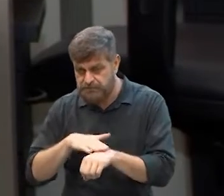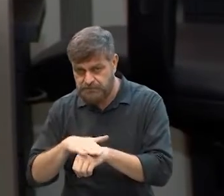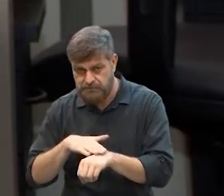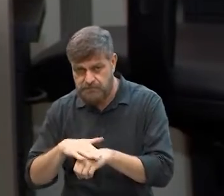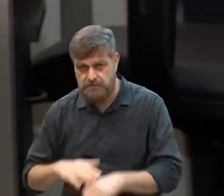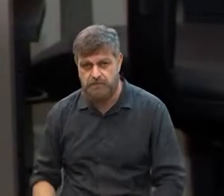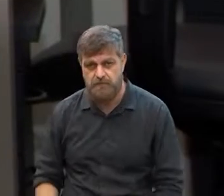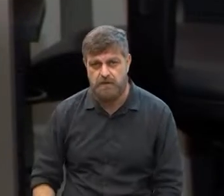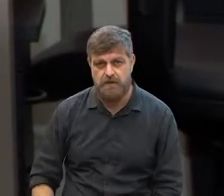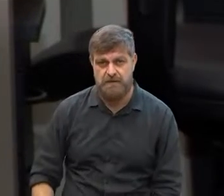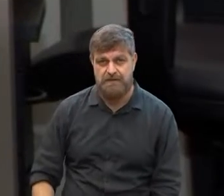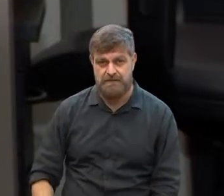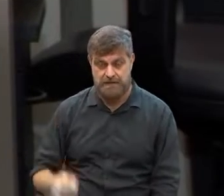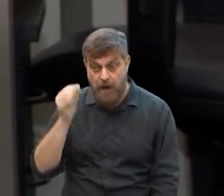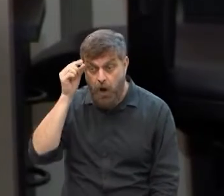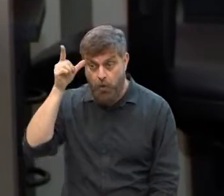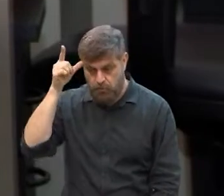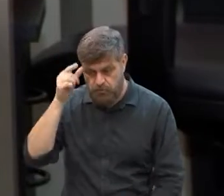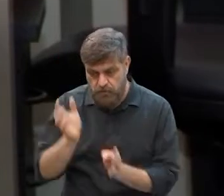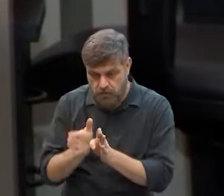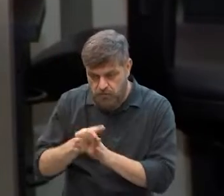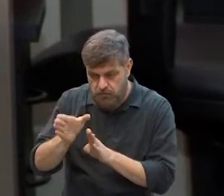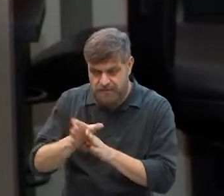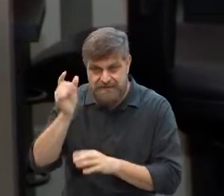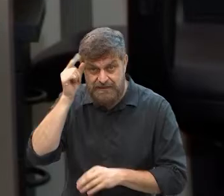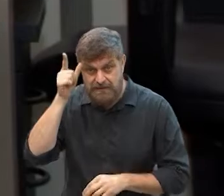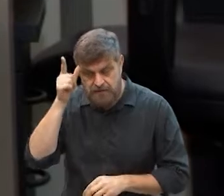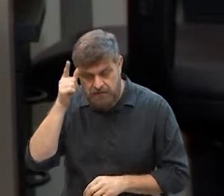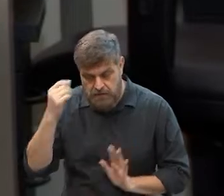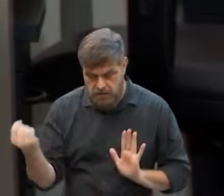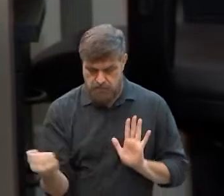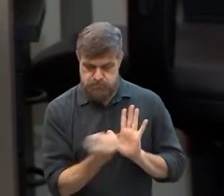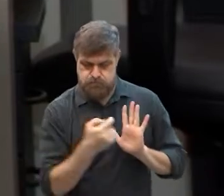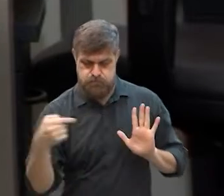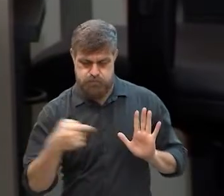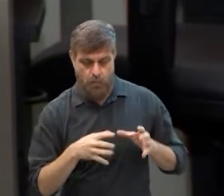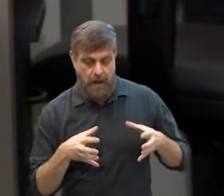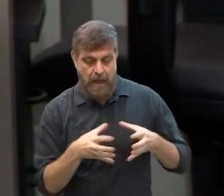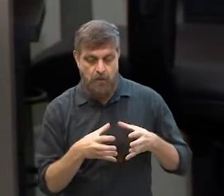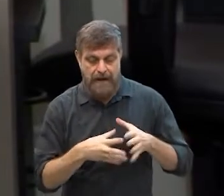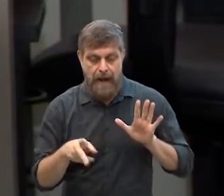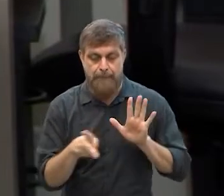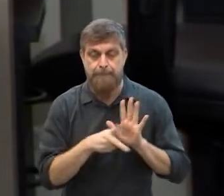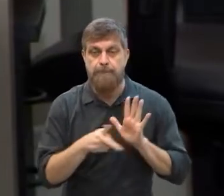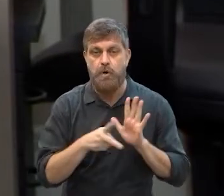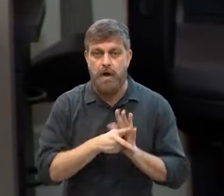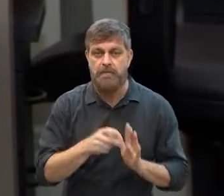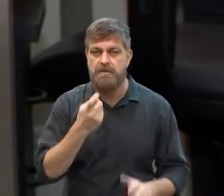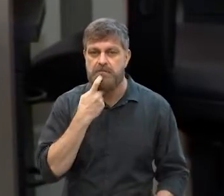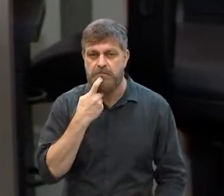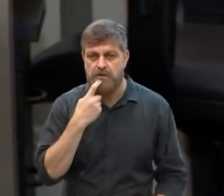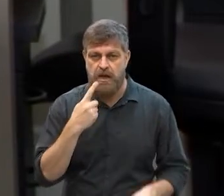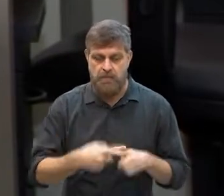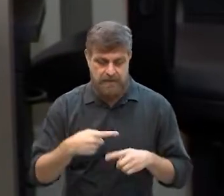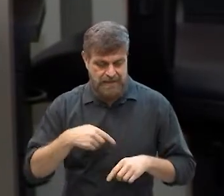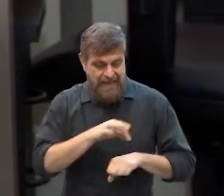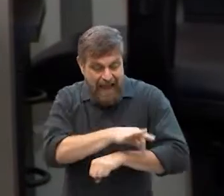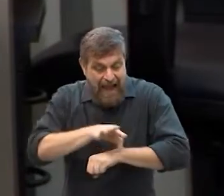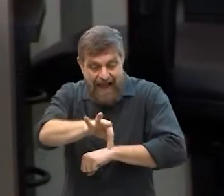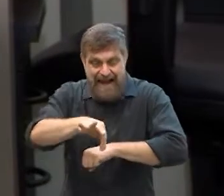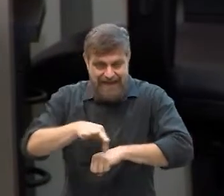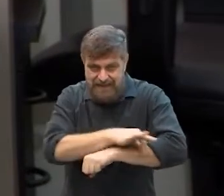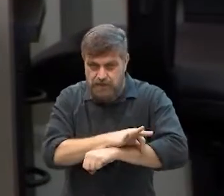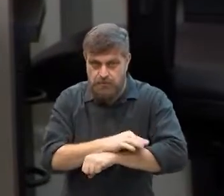Condepac resolveu finalmente fazer o tombamento do espaço, exatamente pelo valor arquitetônico,